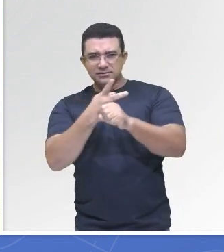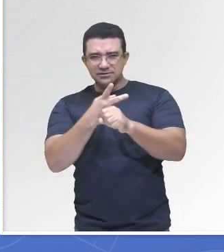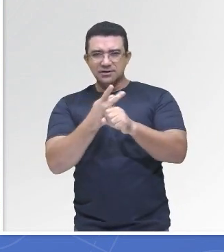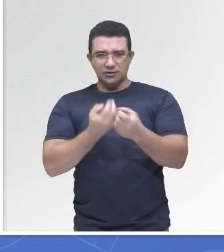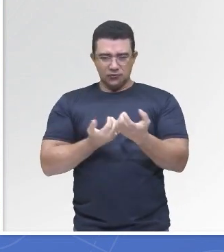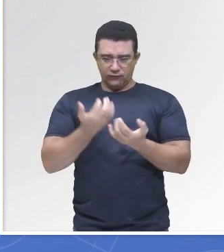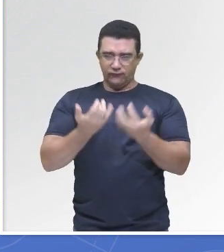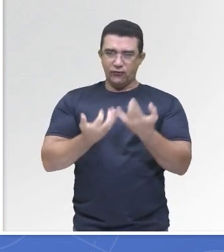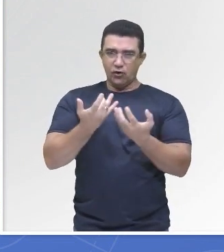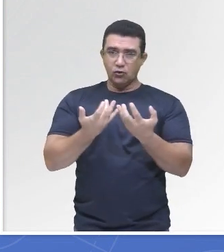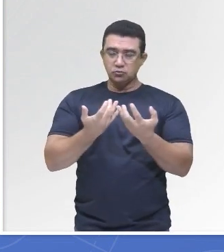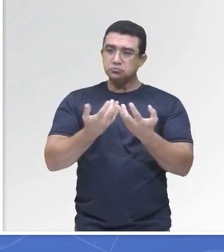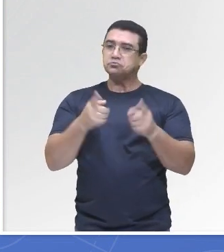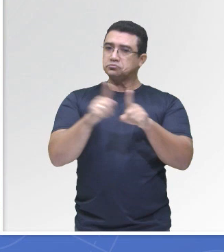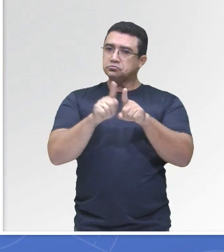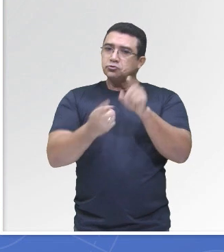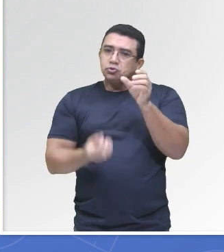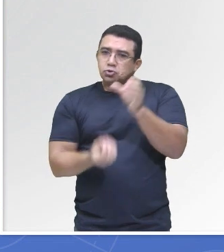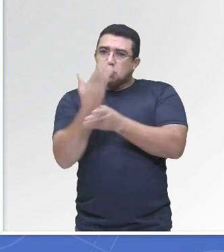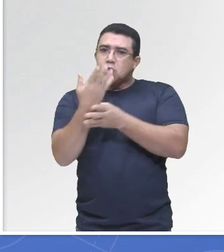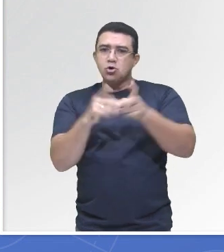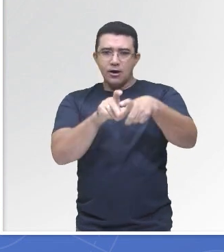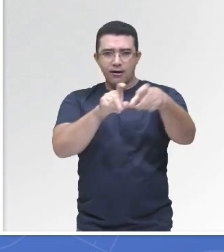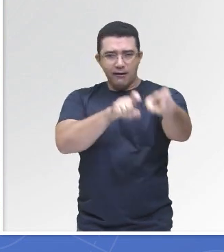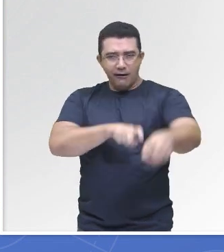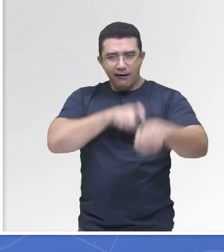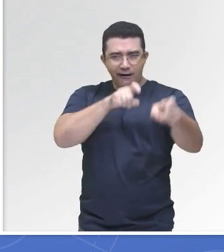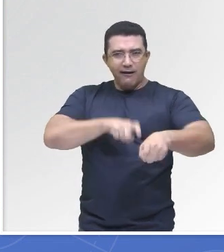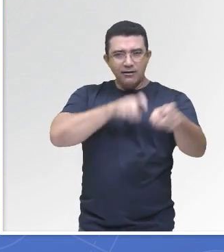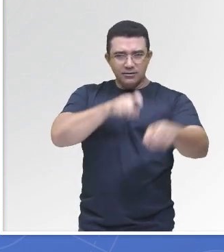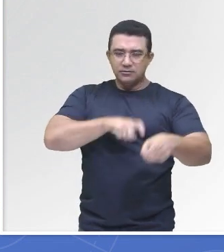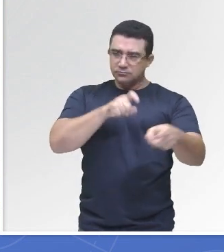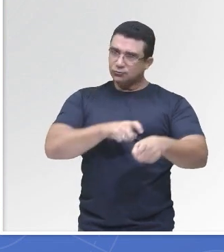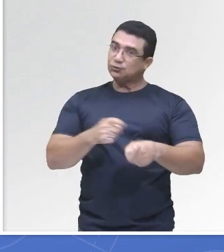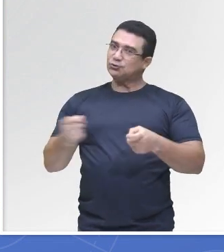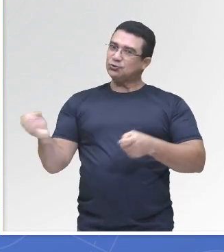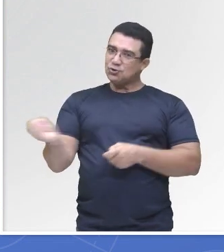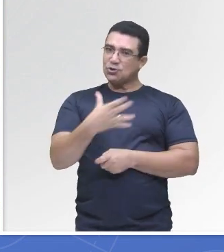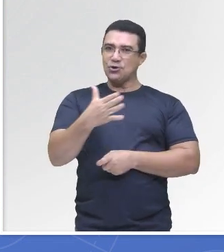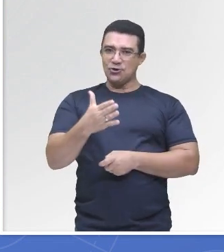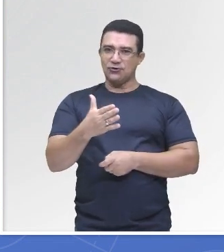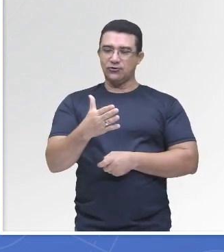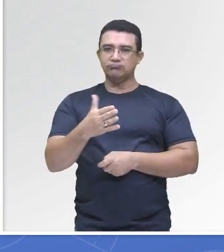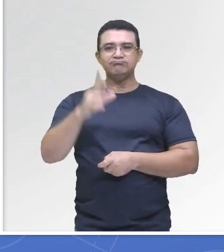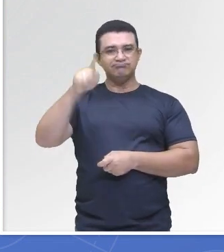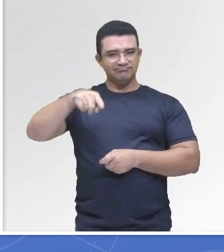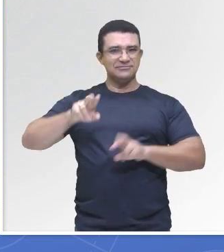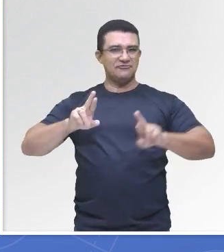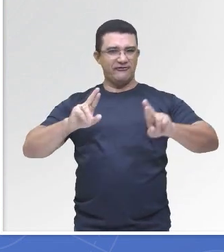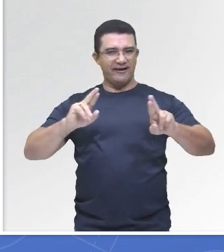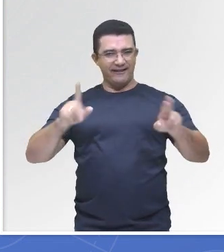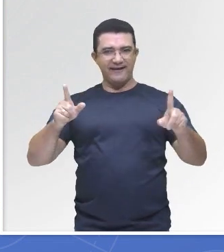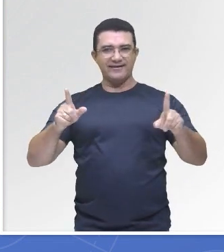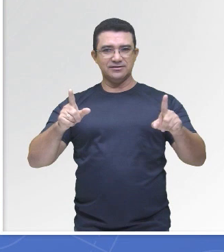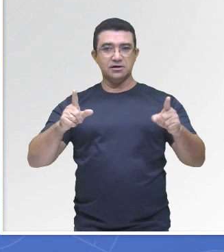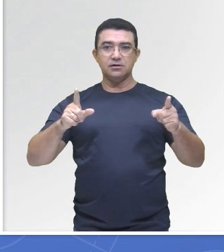a agricultura como grande revolução. Essa sim vai fazer toda a diferença, porque vai